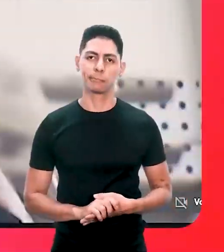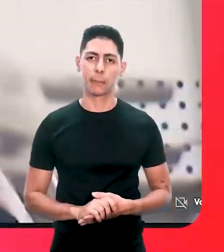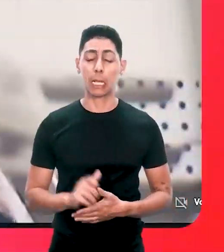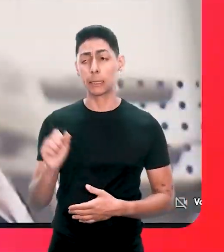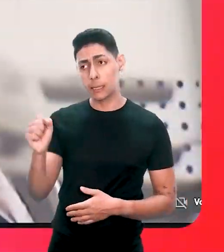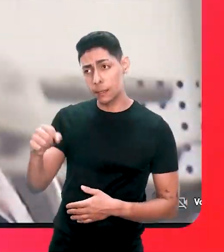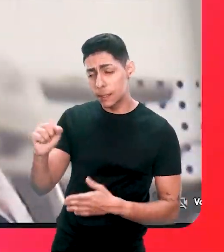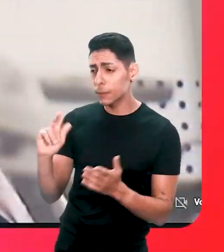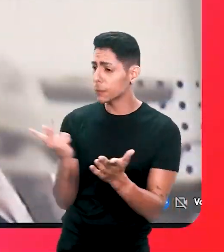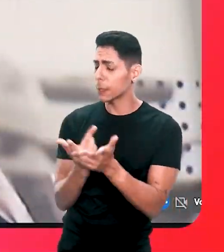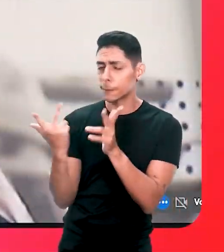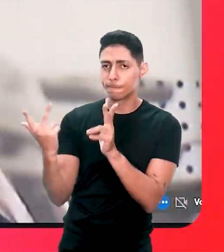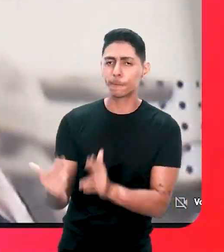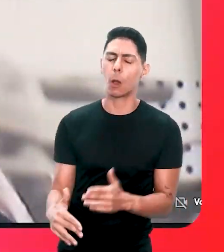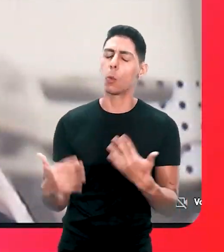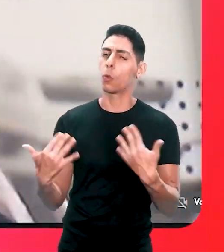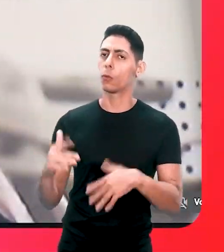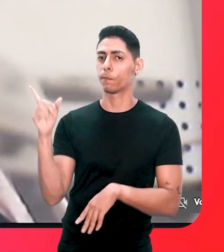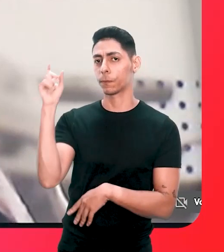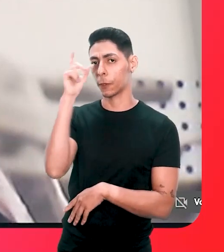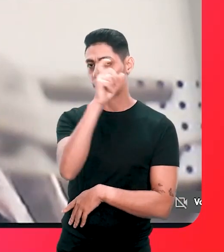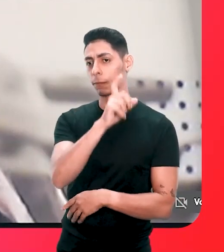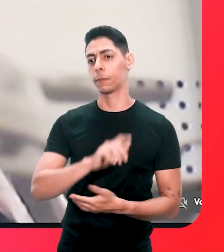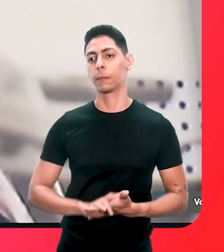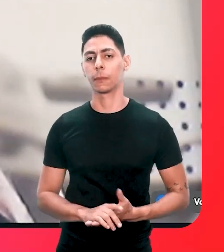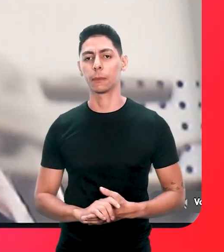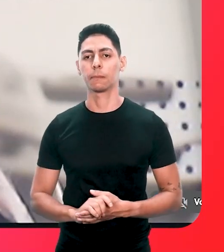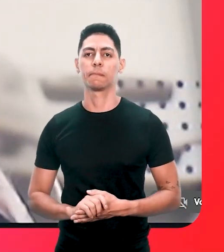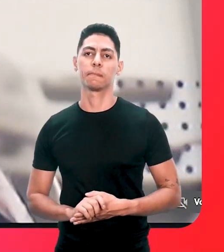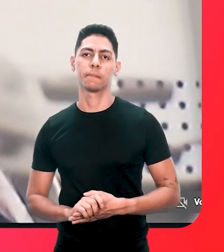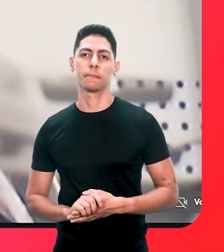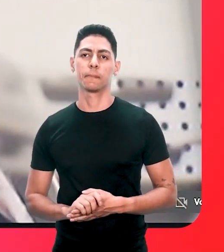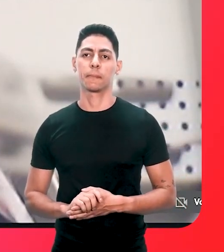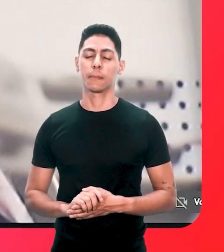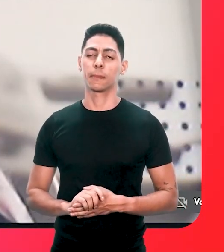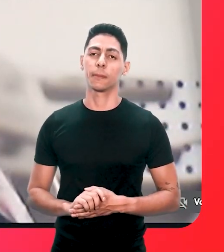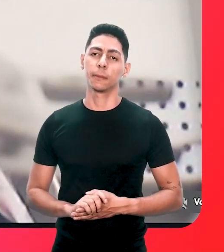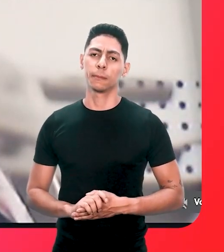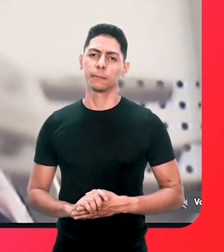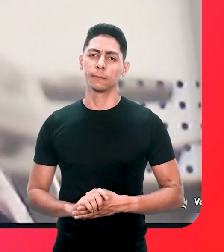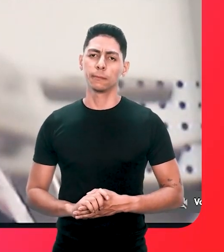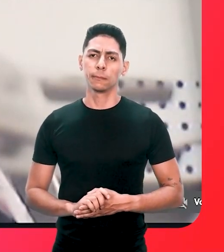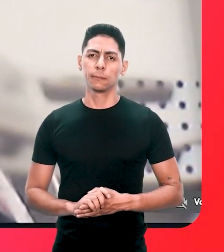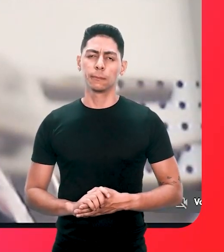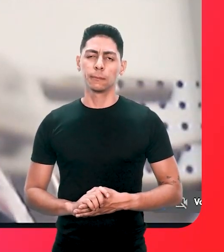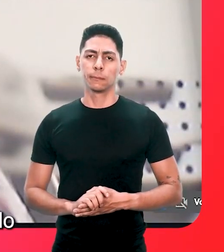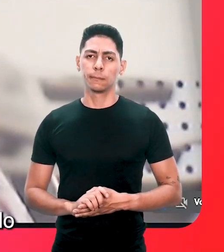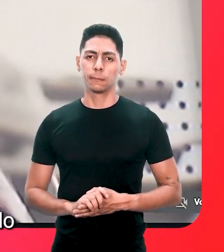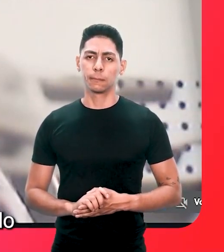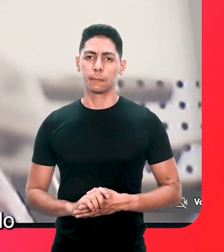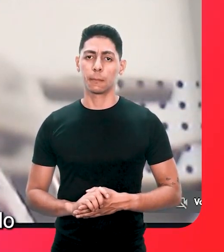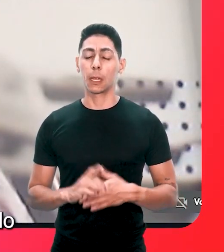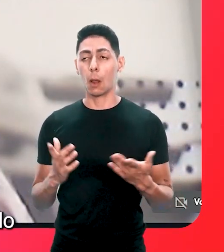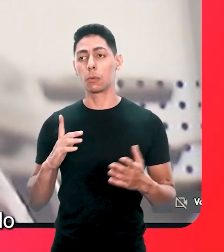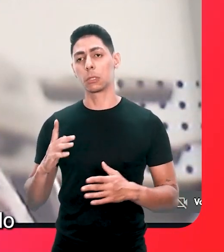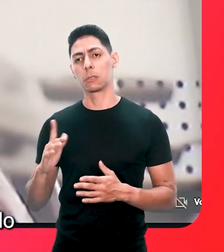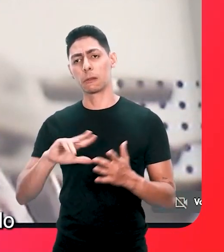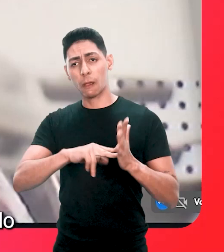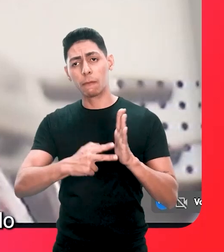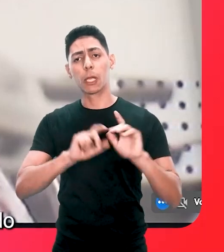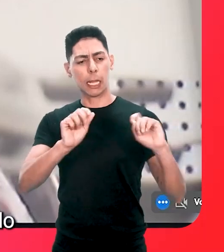Era isso, beijinho. Mas ele saía bem doutrinado de casa. Então, aquela coisa, né? Casava-se.